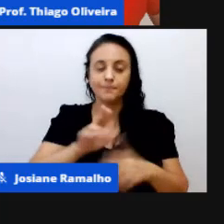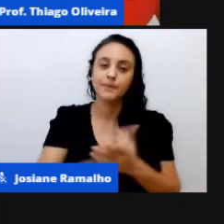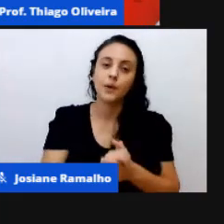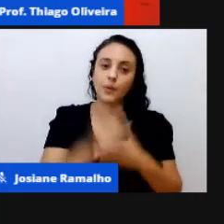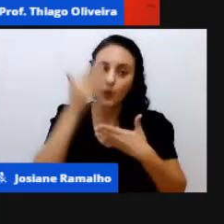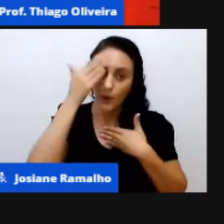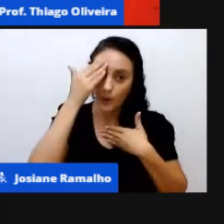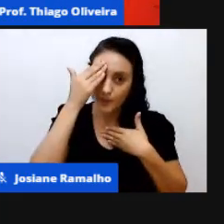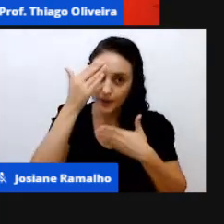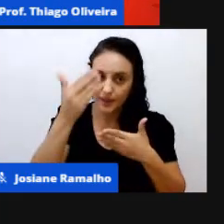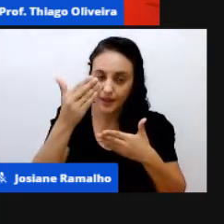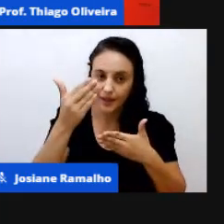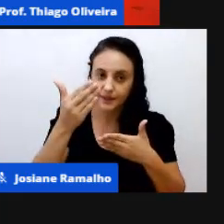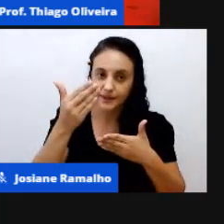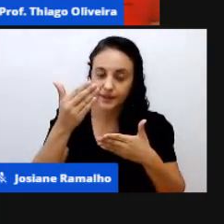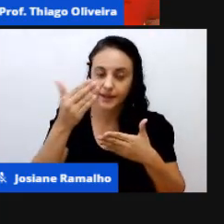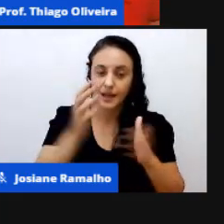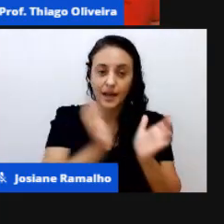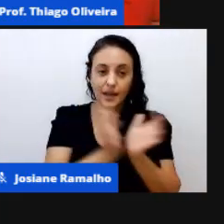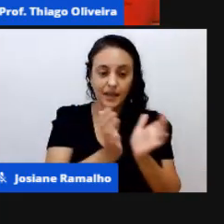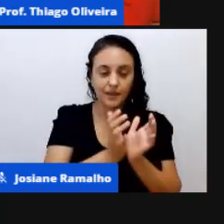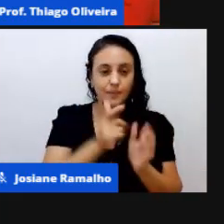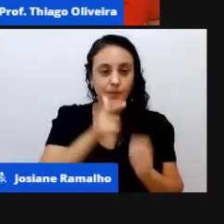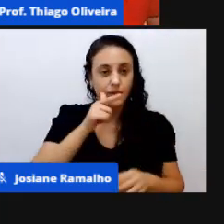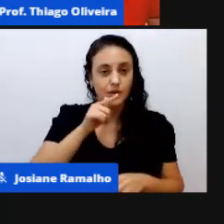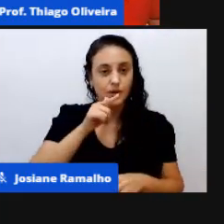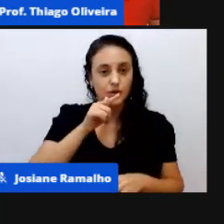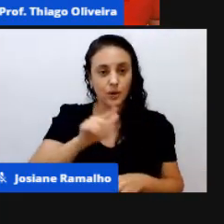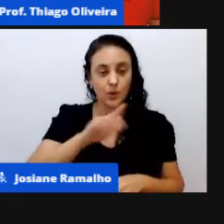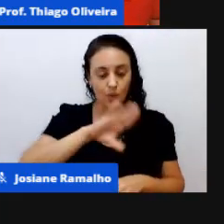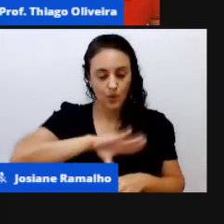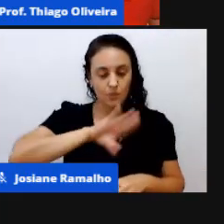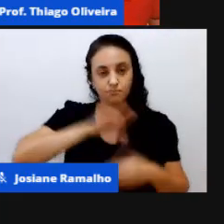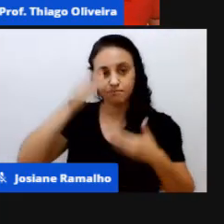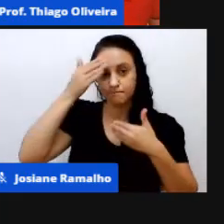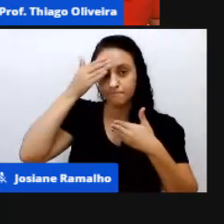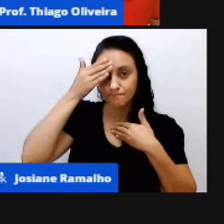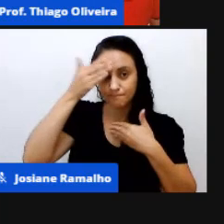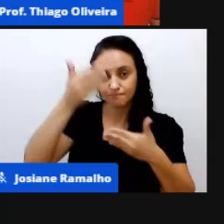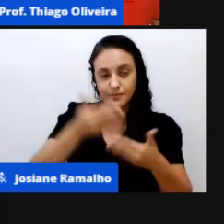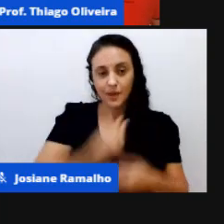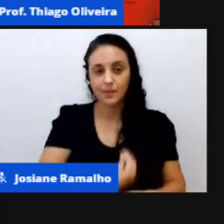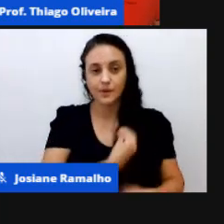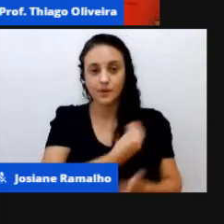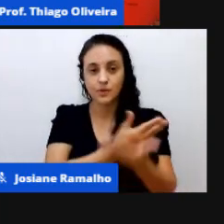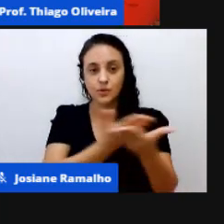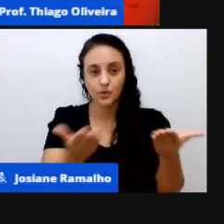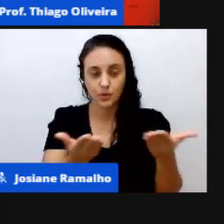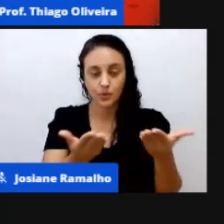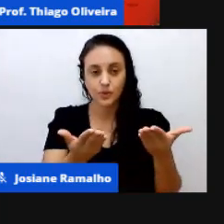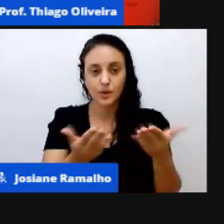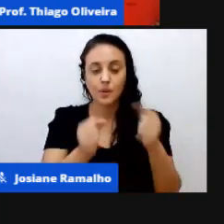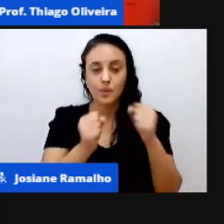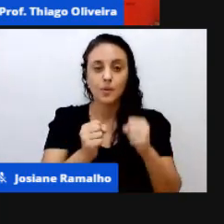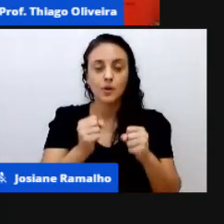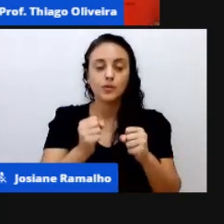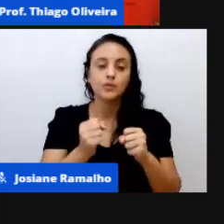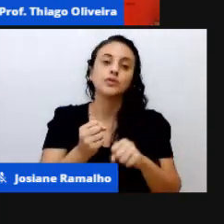língua portuguesa agradece a participação de todos. Estamos à disposição no blog, no e-mail de língua